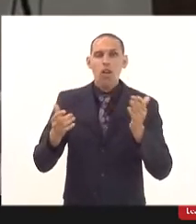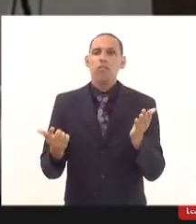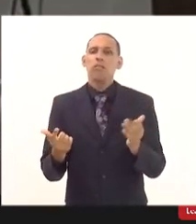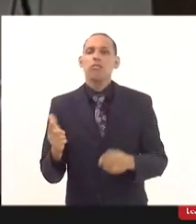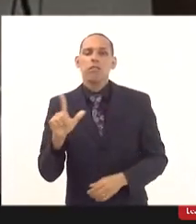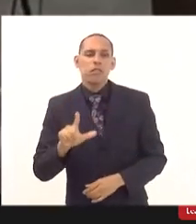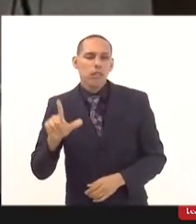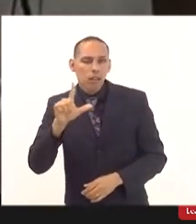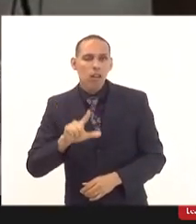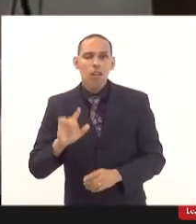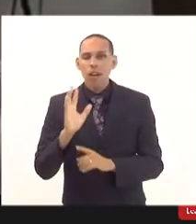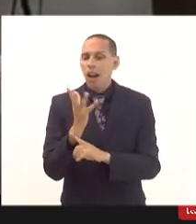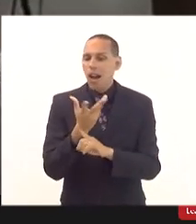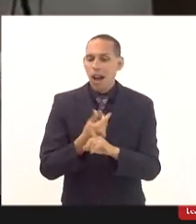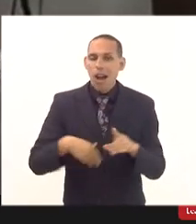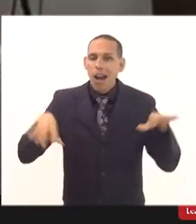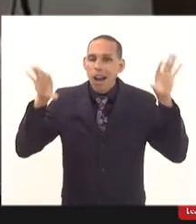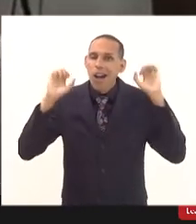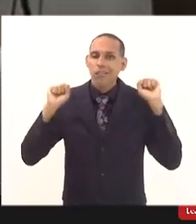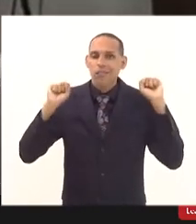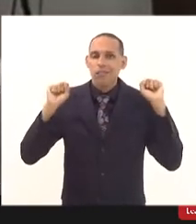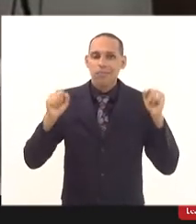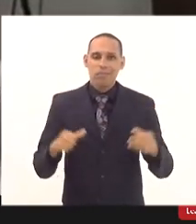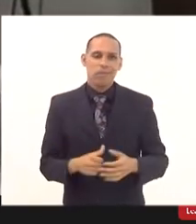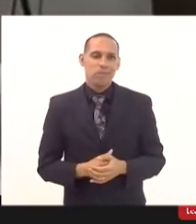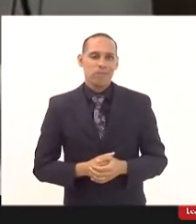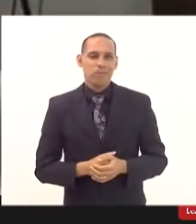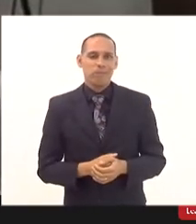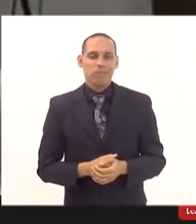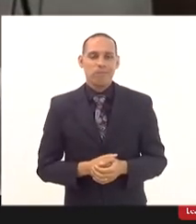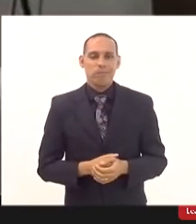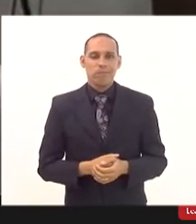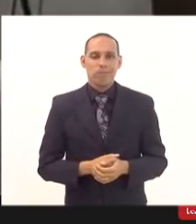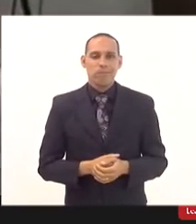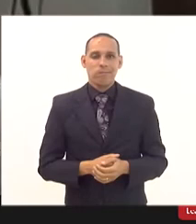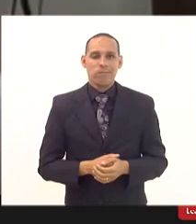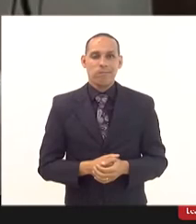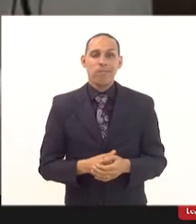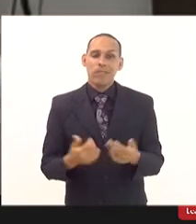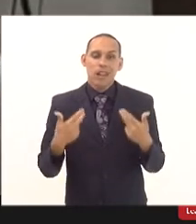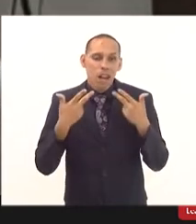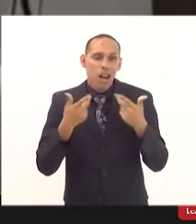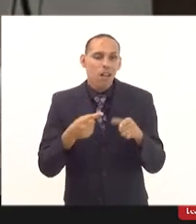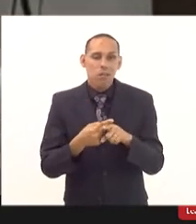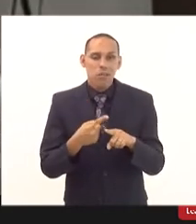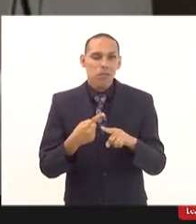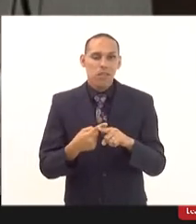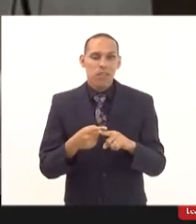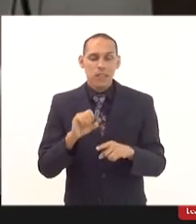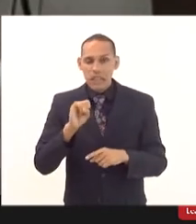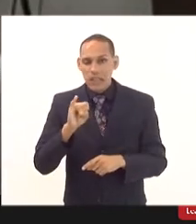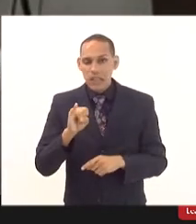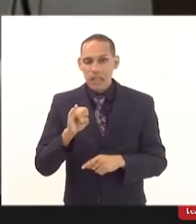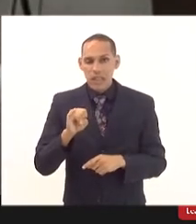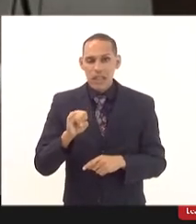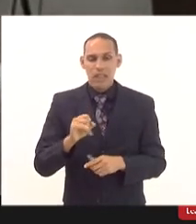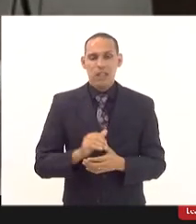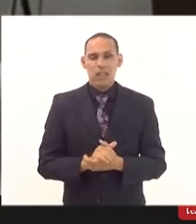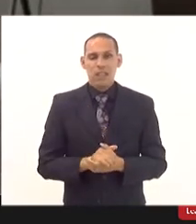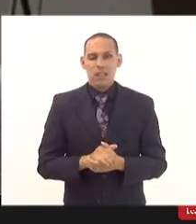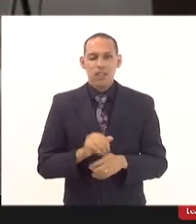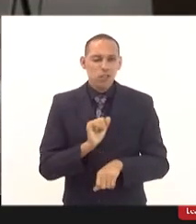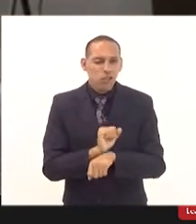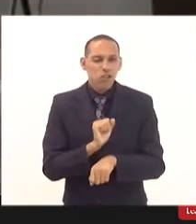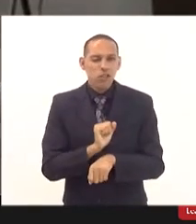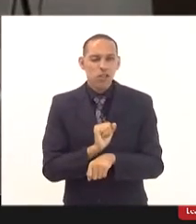para as artes sonoras né E que a digo isso porque se depender a